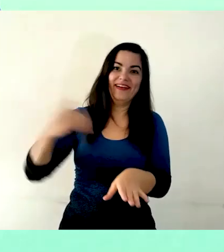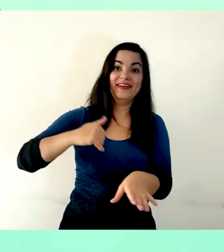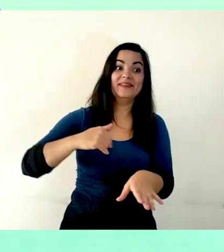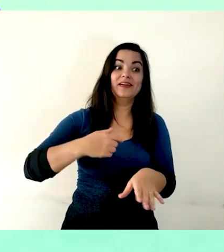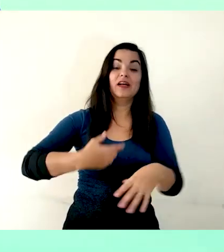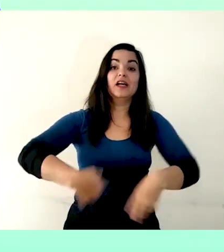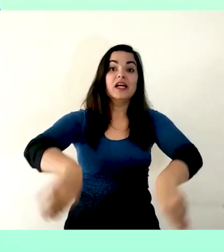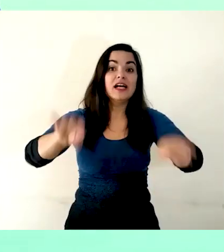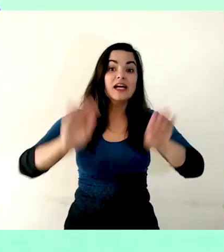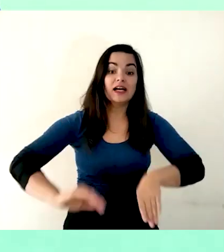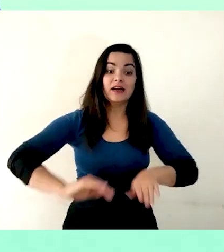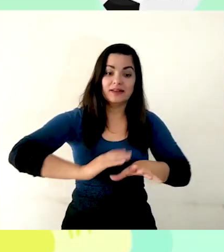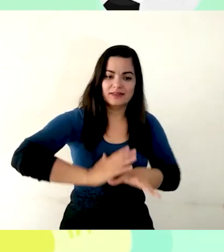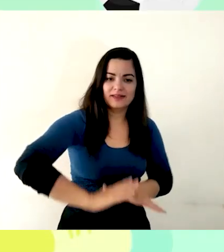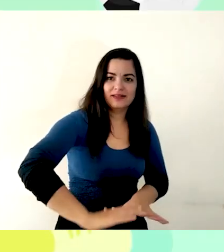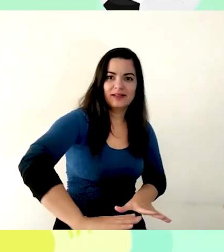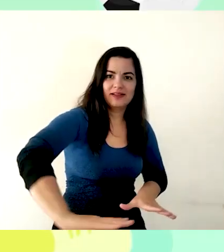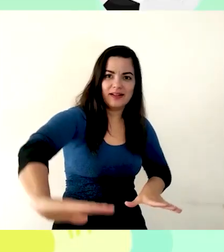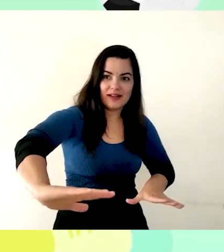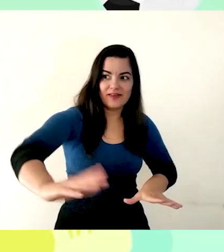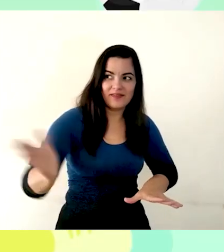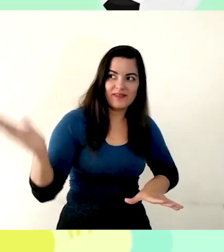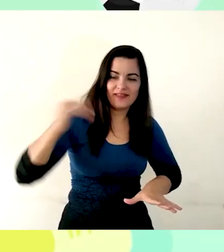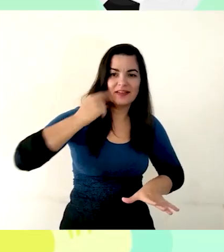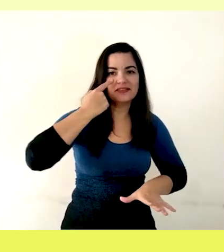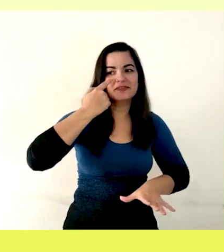Agora vamos no tapete, pessoal.